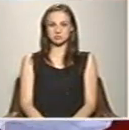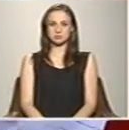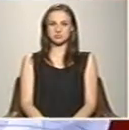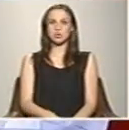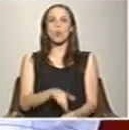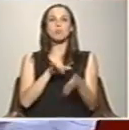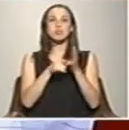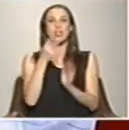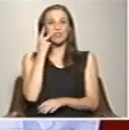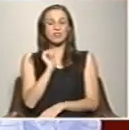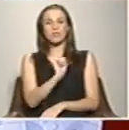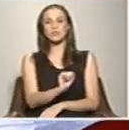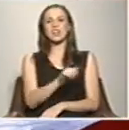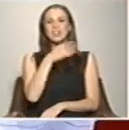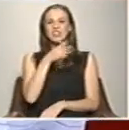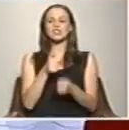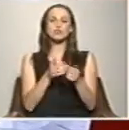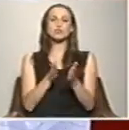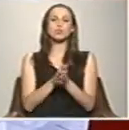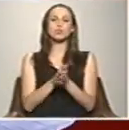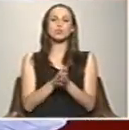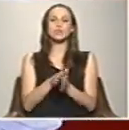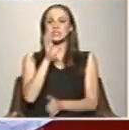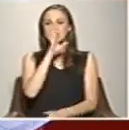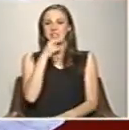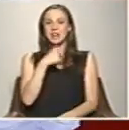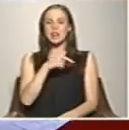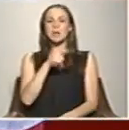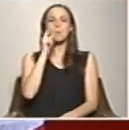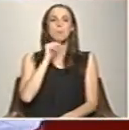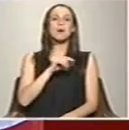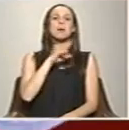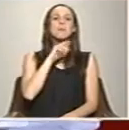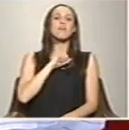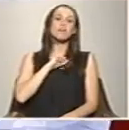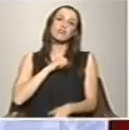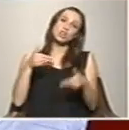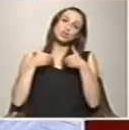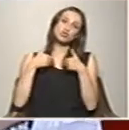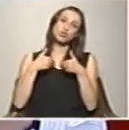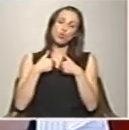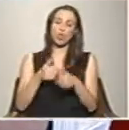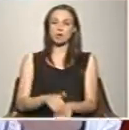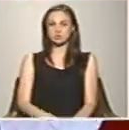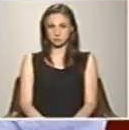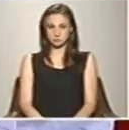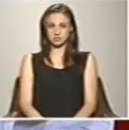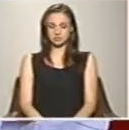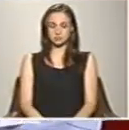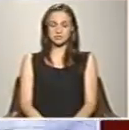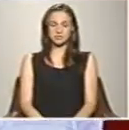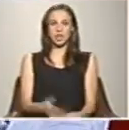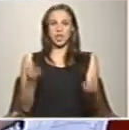projeto de vida, e todos eles dizem, enquanto eu tiver o meu pai ou a minha mãe que me vão ajudando. Portanto, há aqui, de facto, um